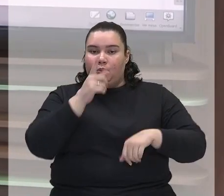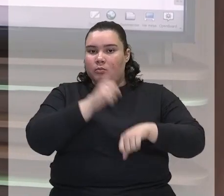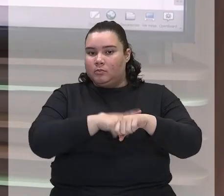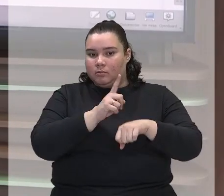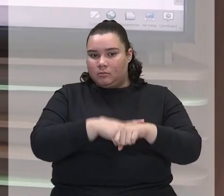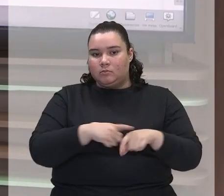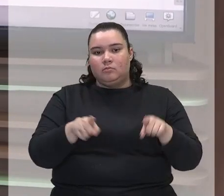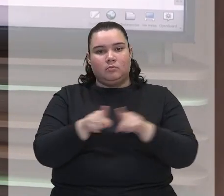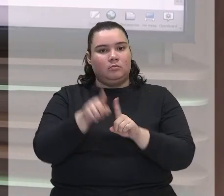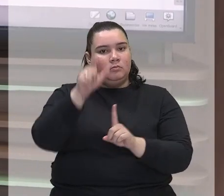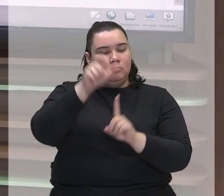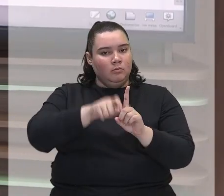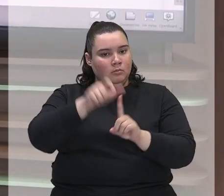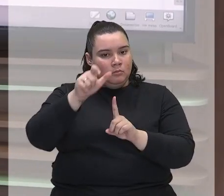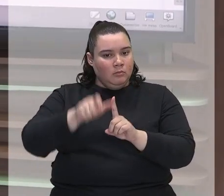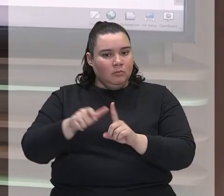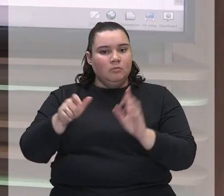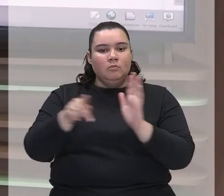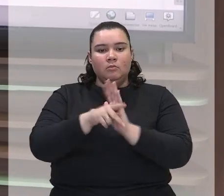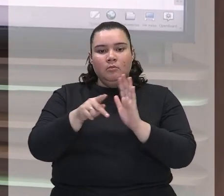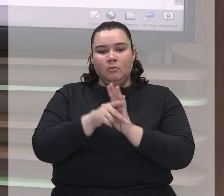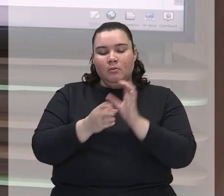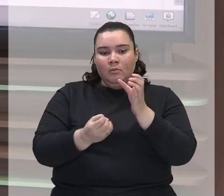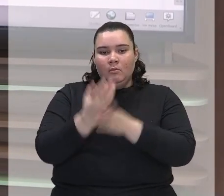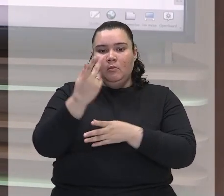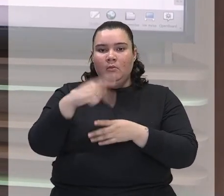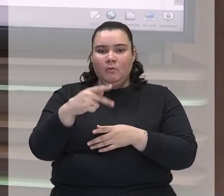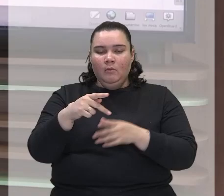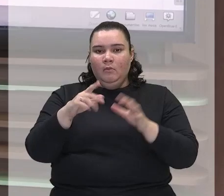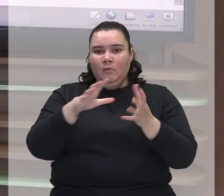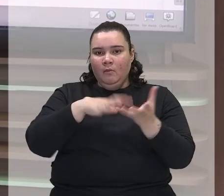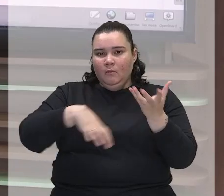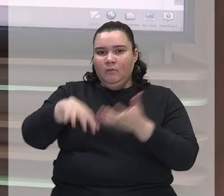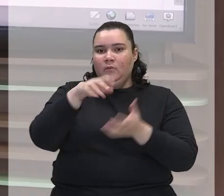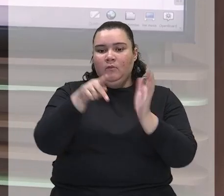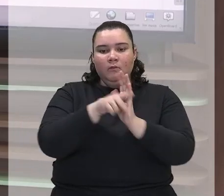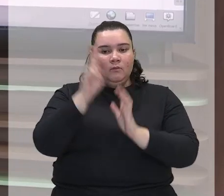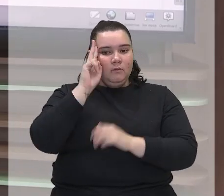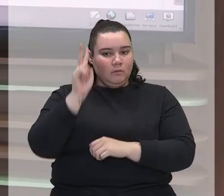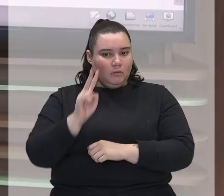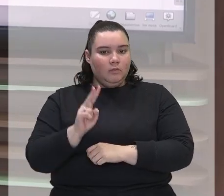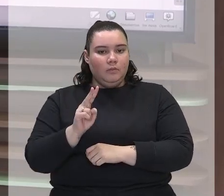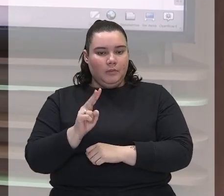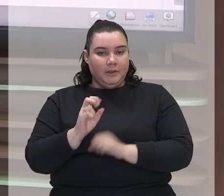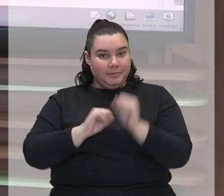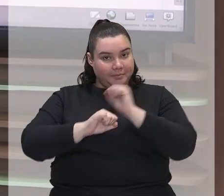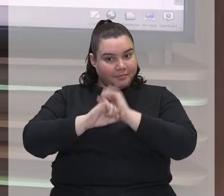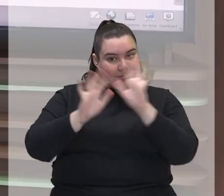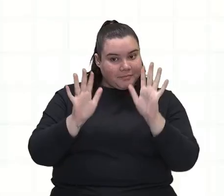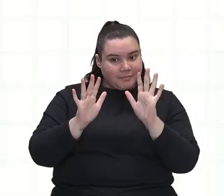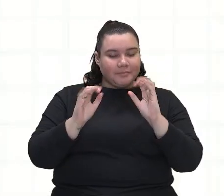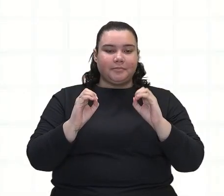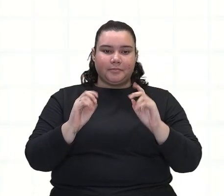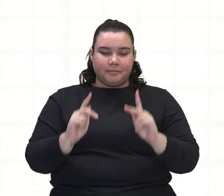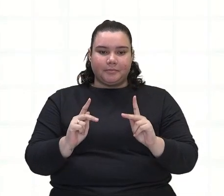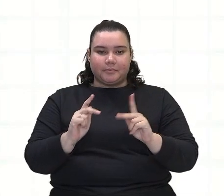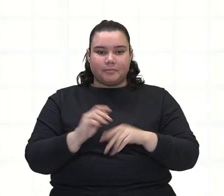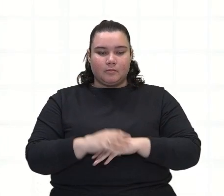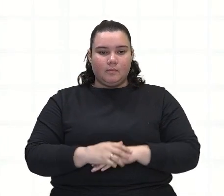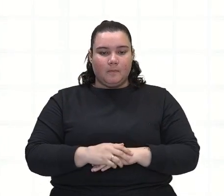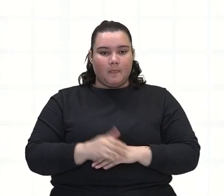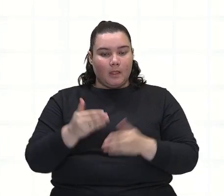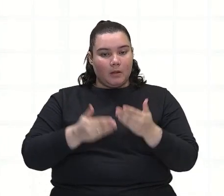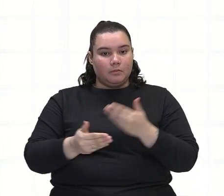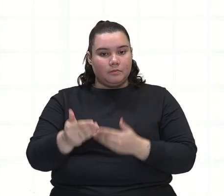os personagens envolvidos naquelas ações. Ficou claro isso? Muito bem. Seguindo agora,